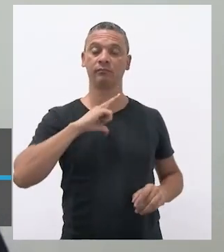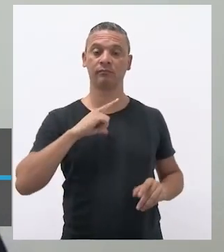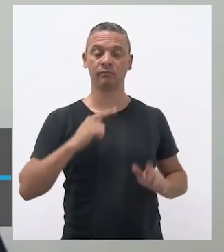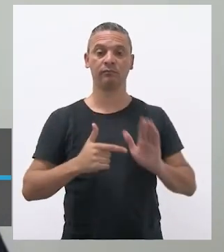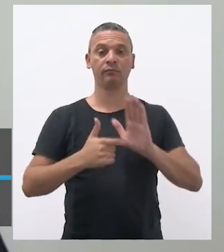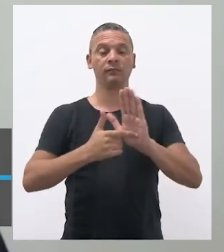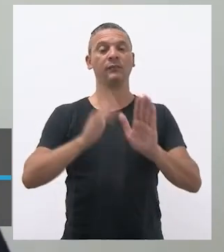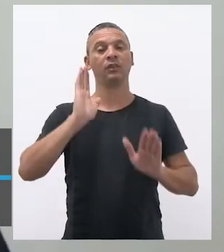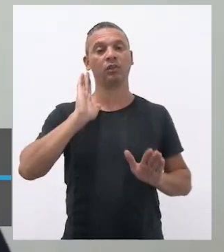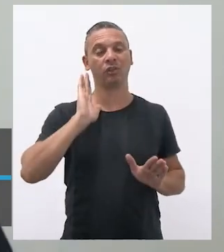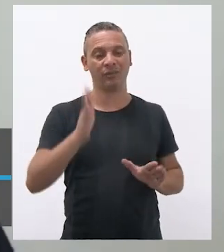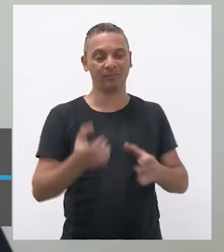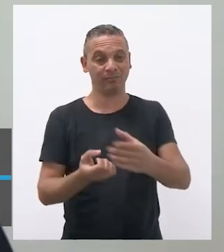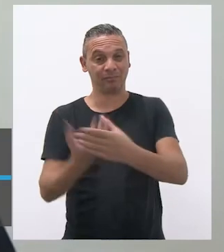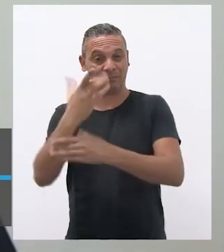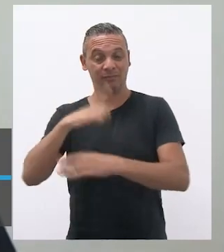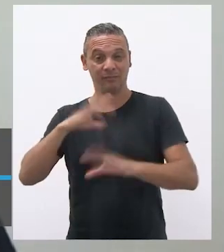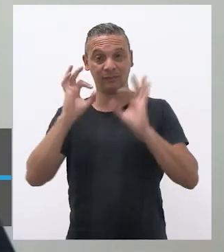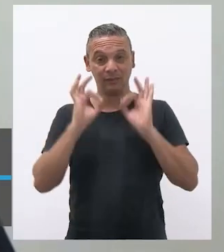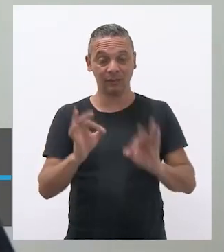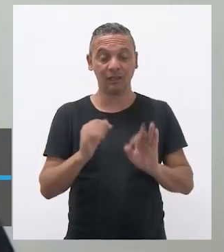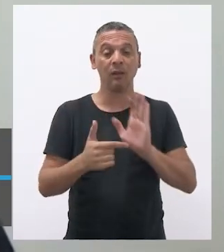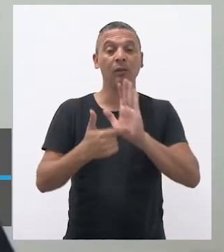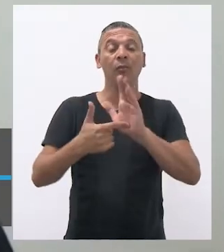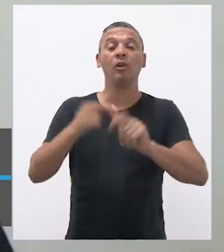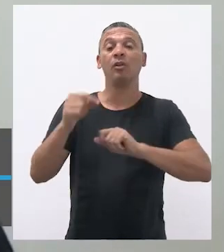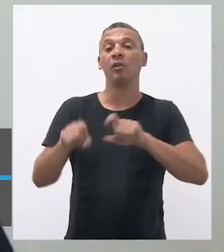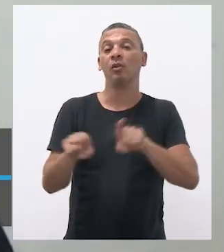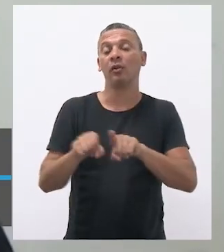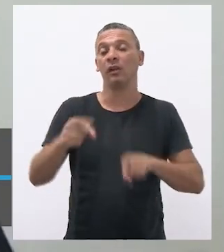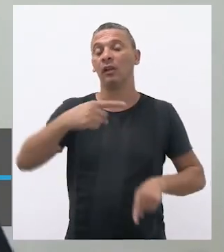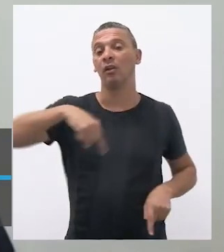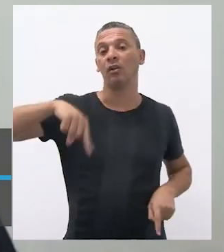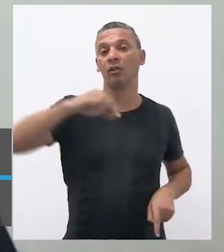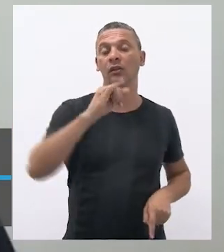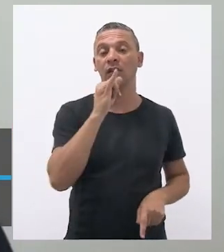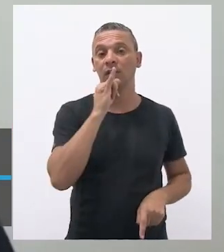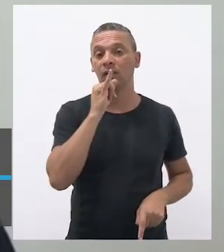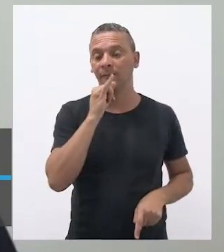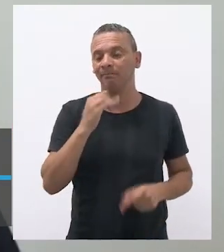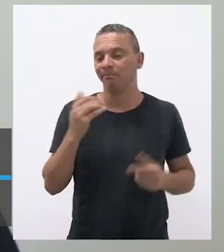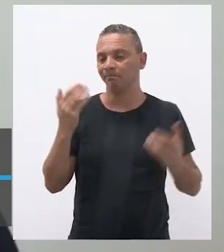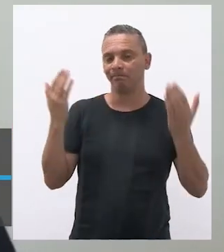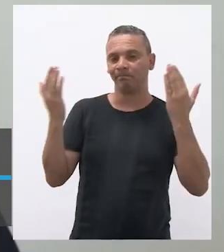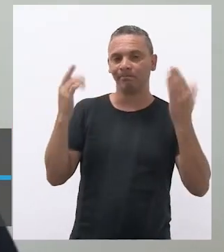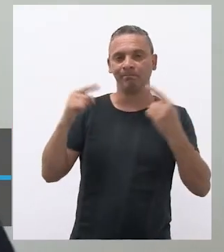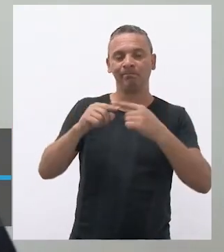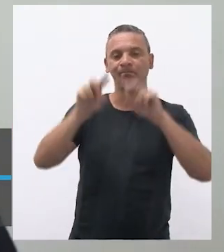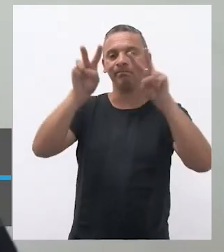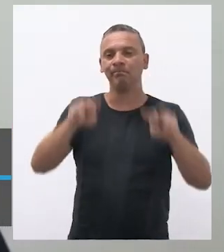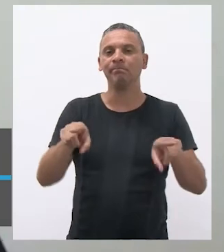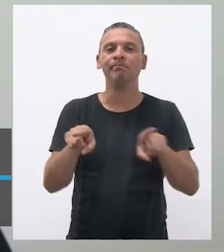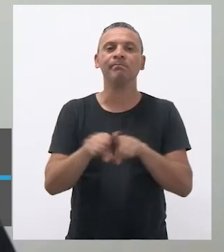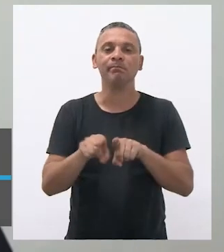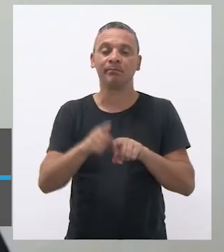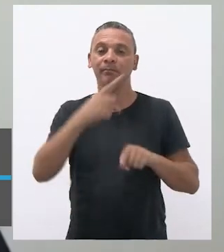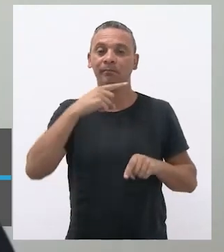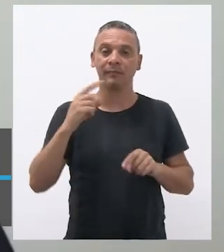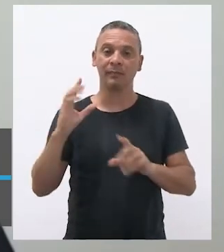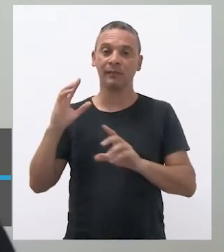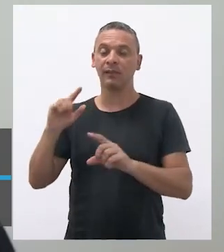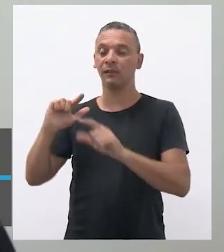sido reformadas, fazem com que a gente... É inevitável a constatação de que a gente vem de uma